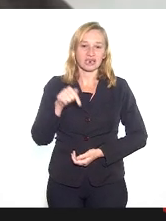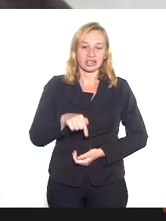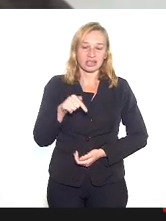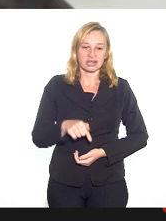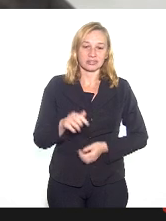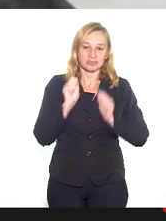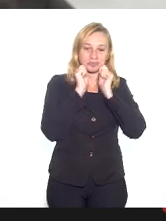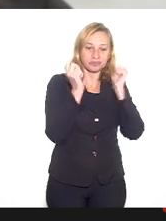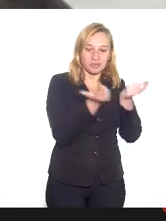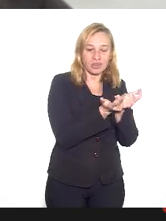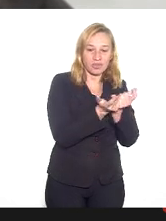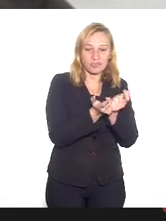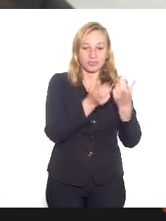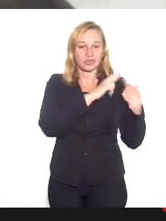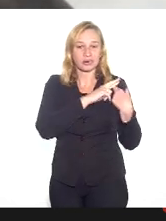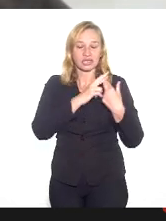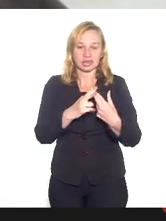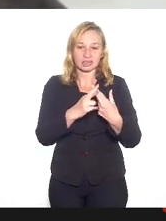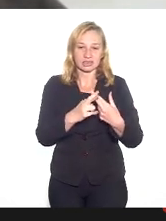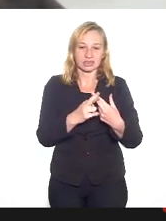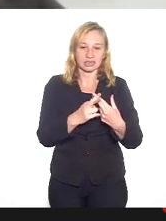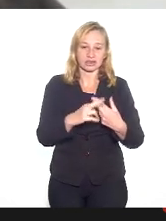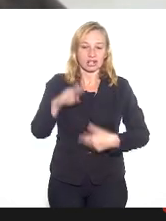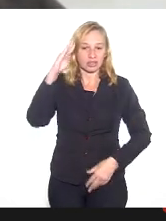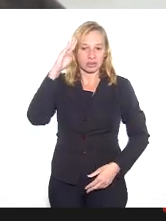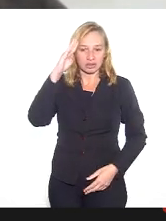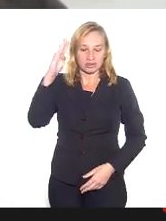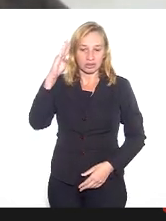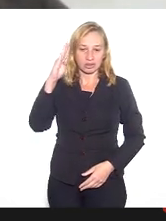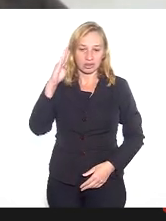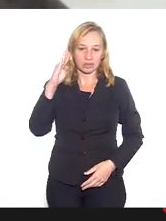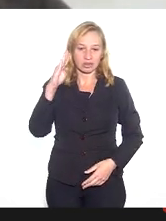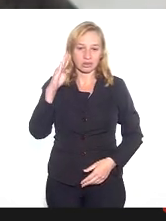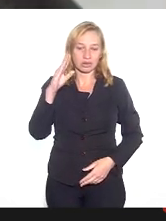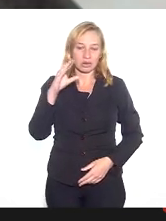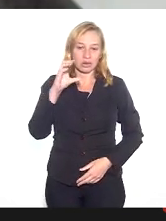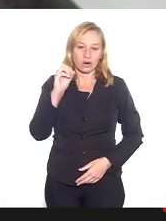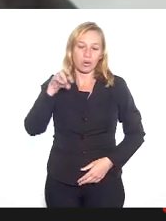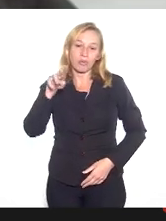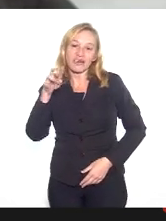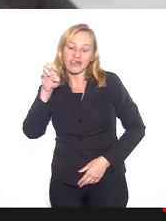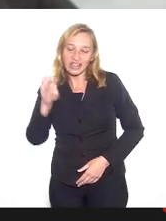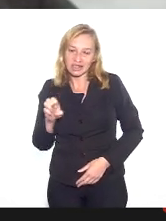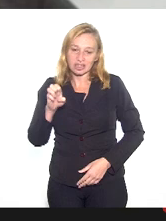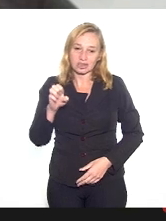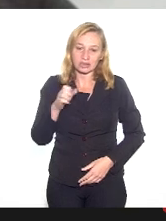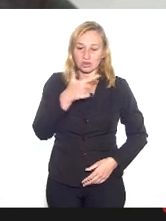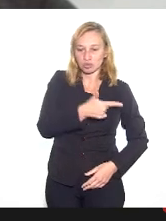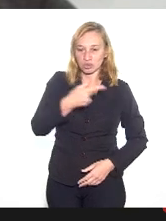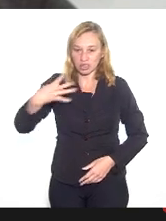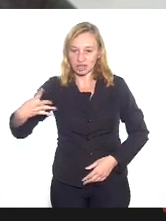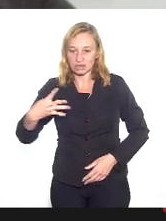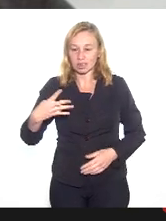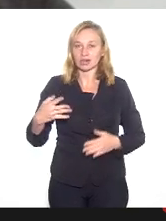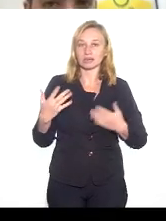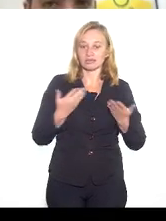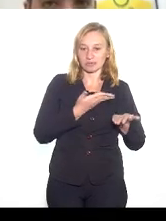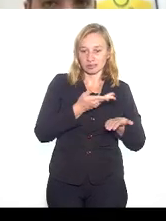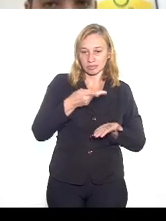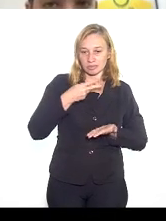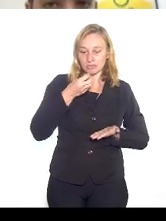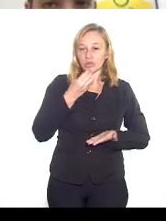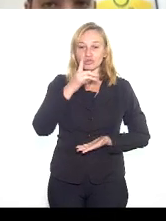é representante do concurso Soldado Combatente de 2014. Bom dia, Péricles. Passar a palavra para as saudações iniciais.